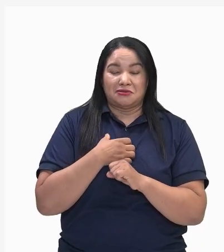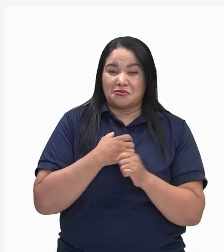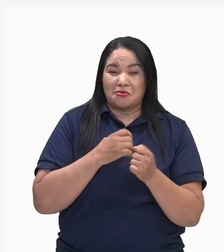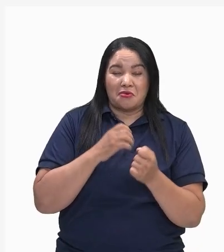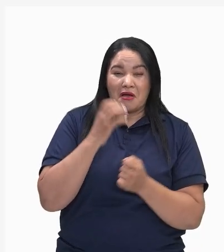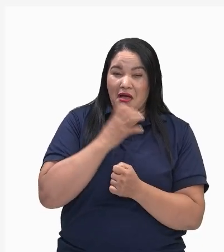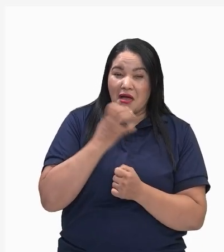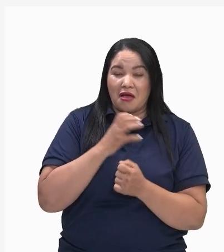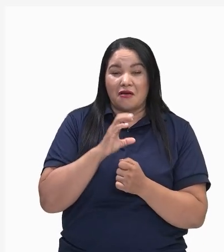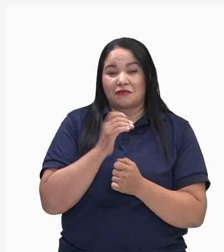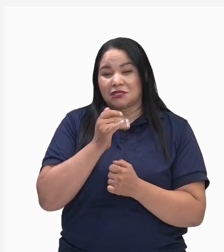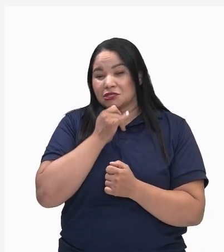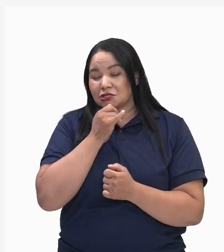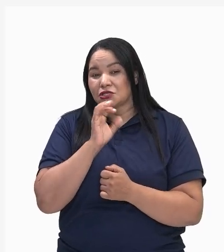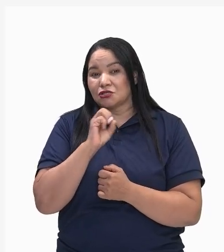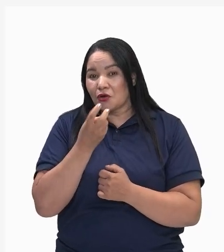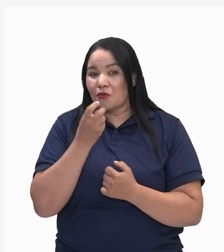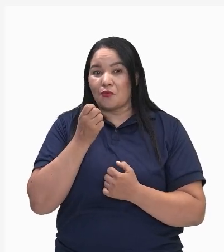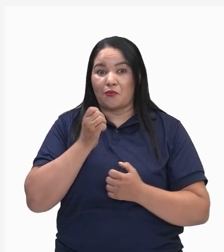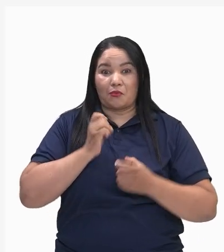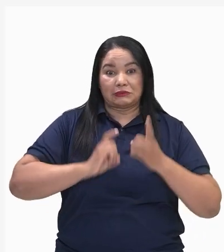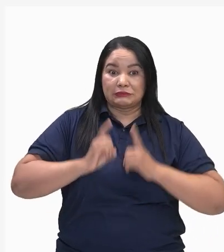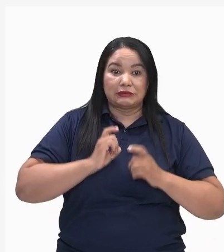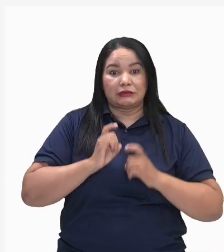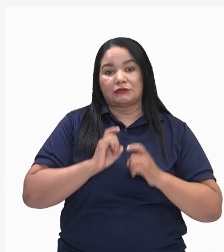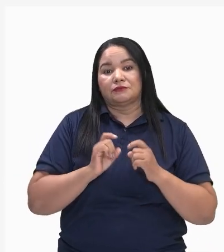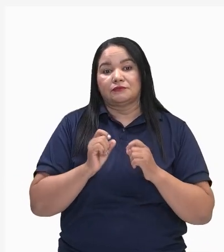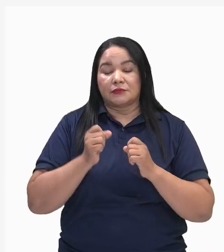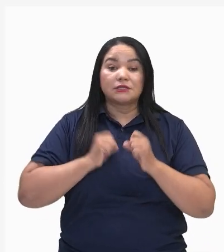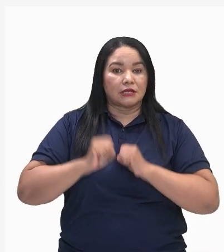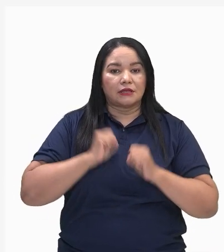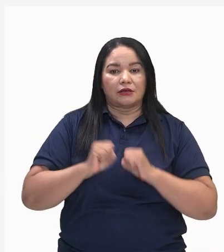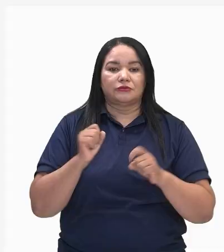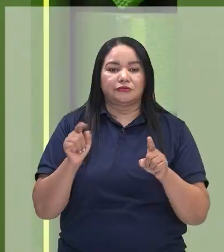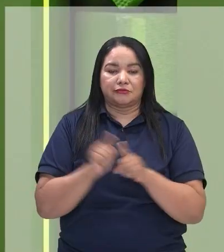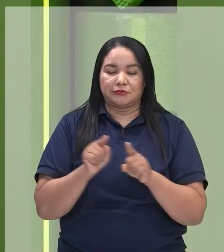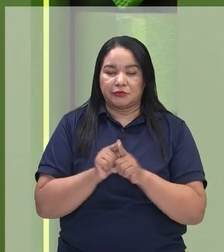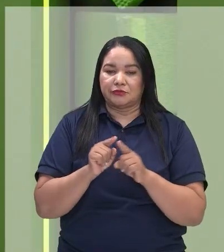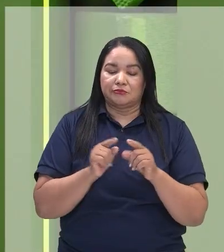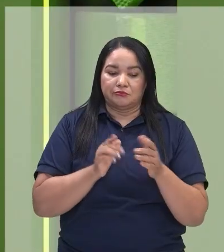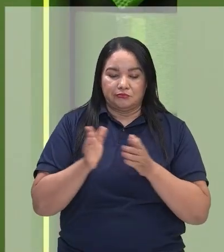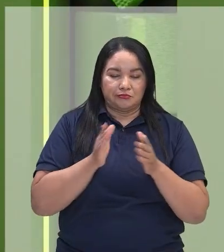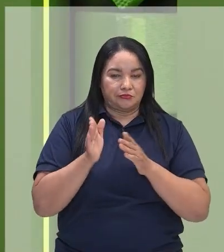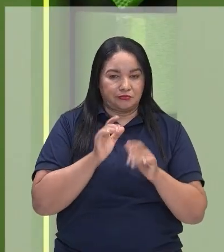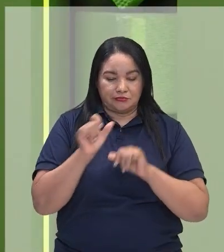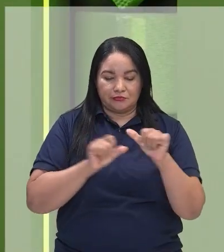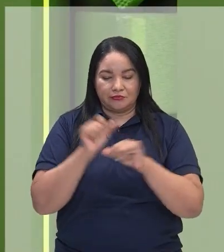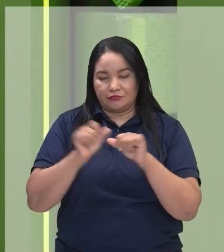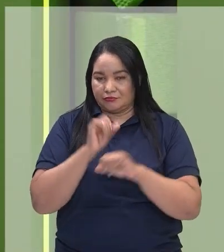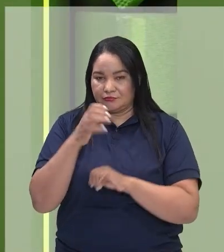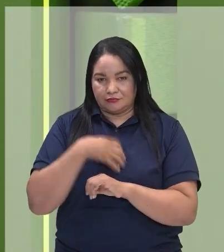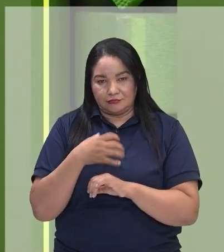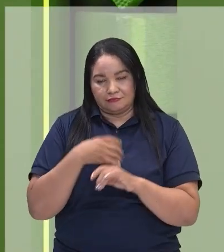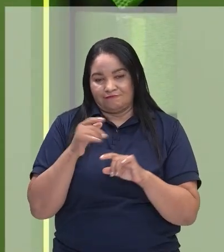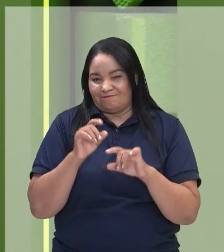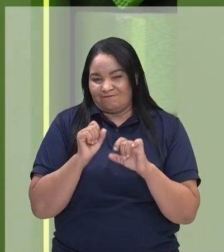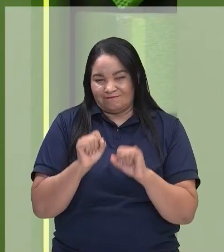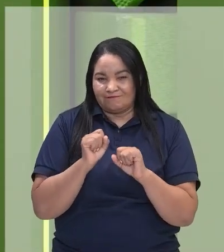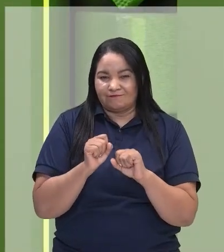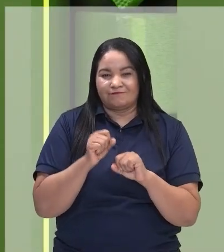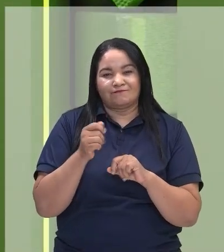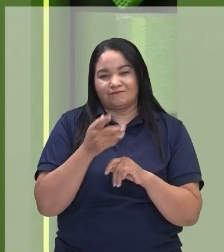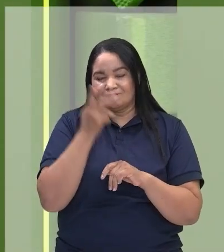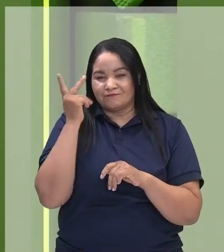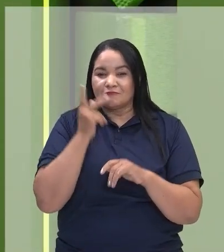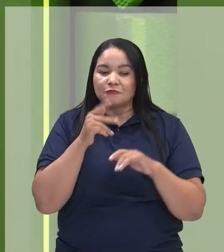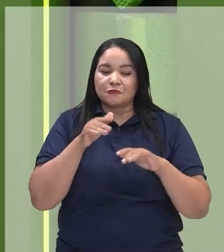ou ansiedade. Então, quer dizer, é muito comum que nessa transição, né, emocionalmente, a pessoa fique instável,